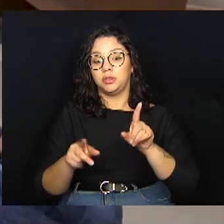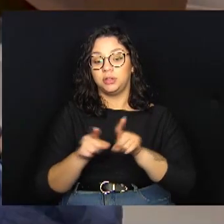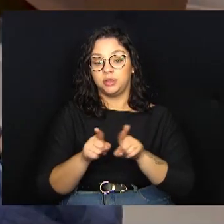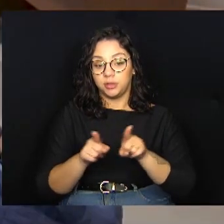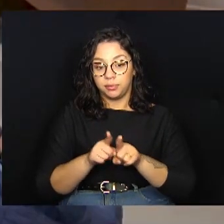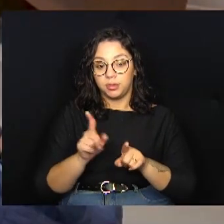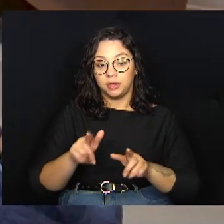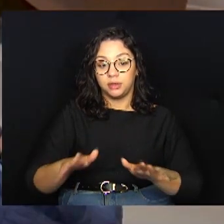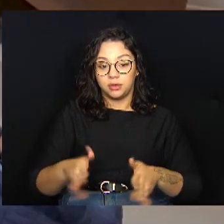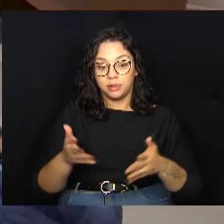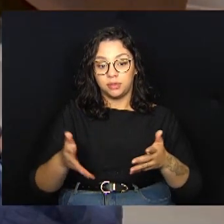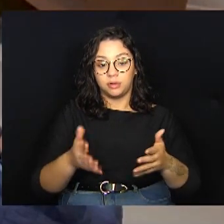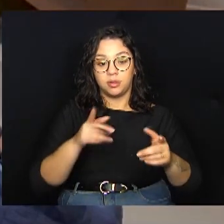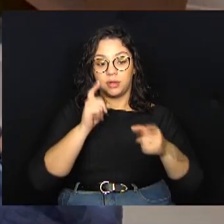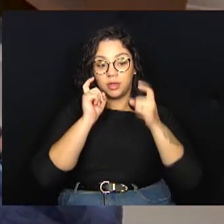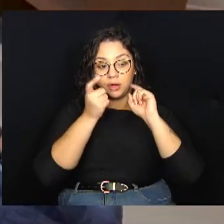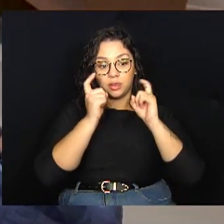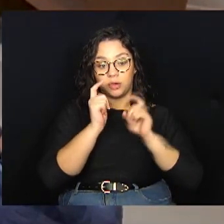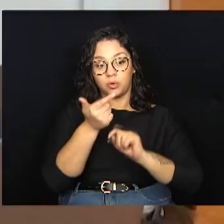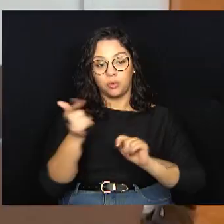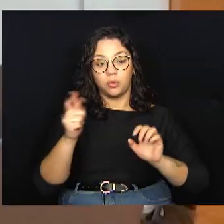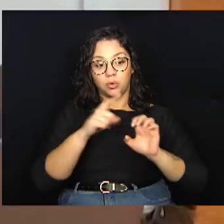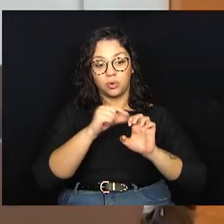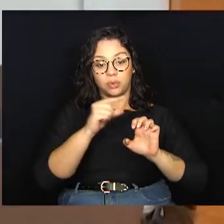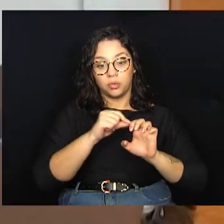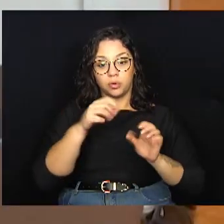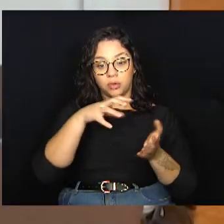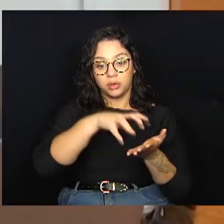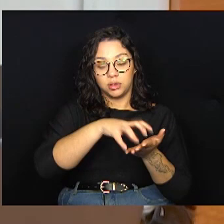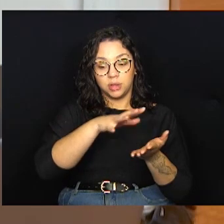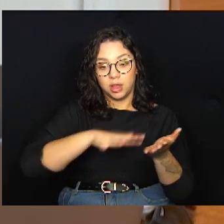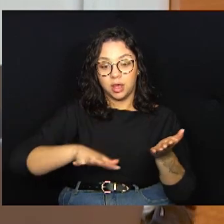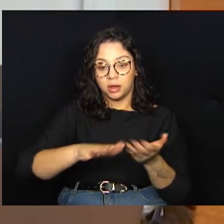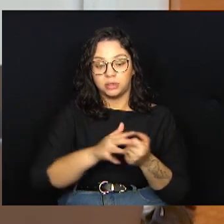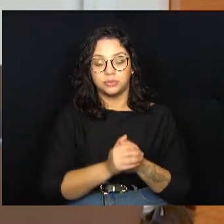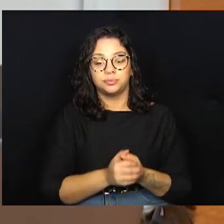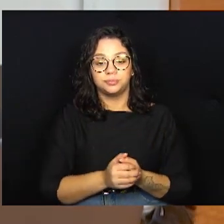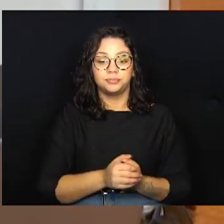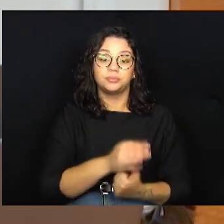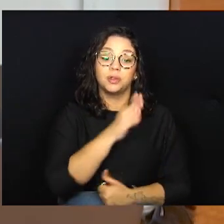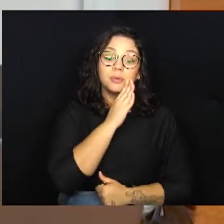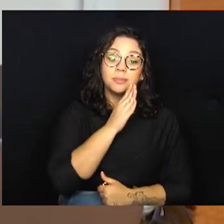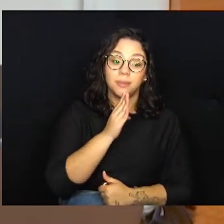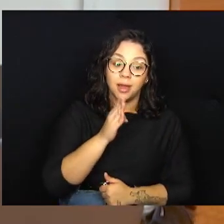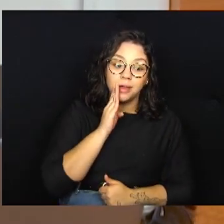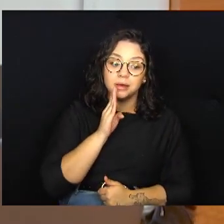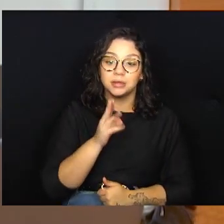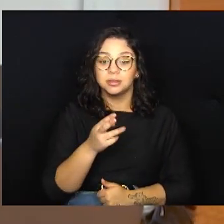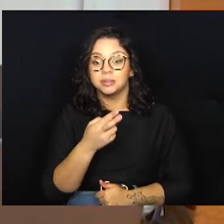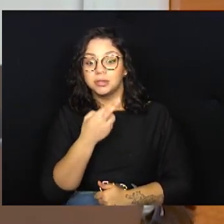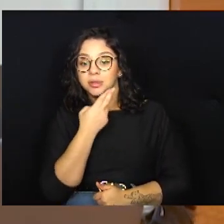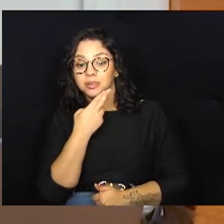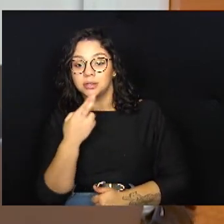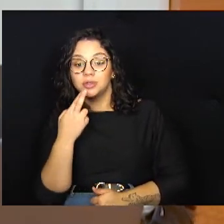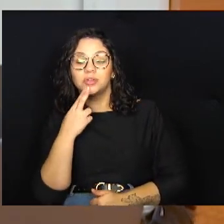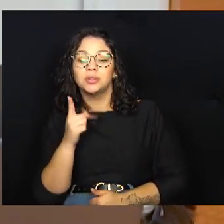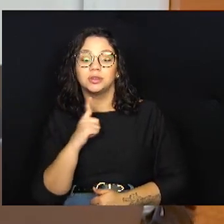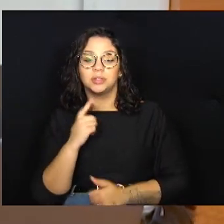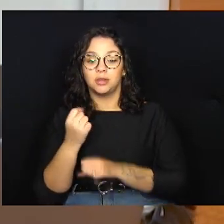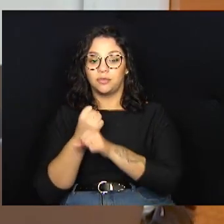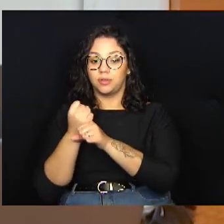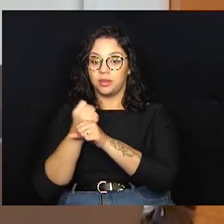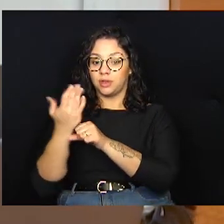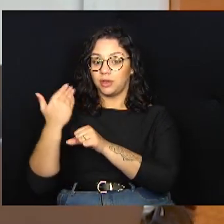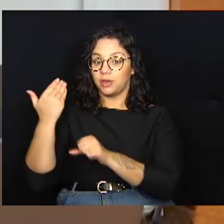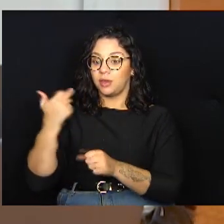da reunião junto com empreendedores do setor. Bares e restaurantes, eles têm tido, nos últimos anos, várias